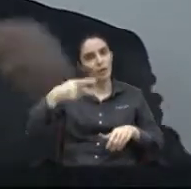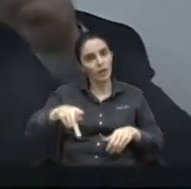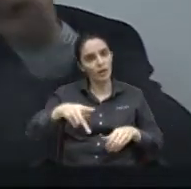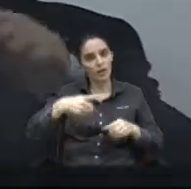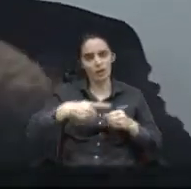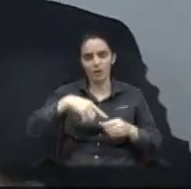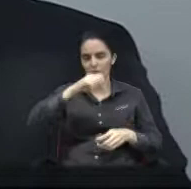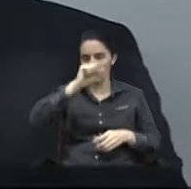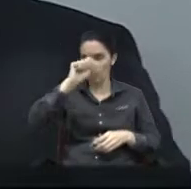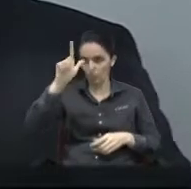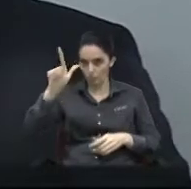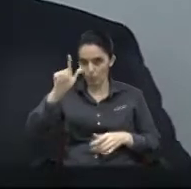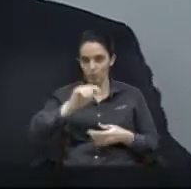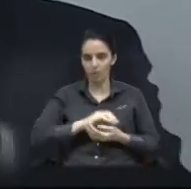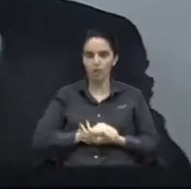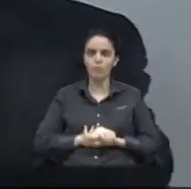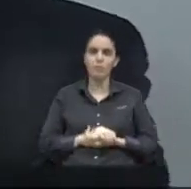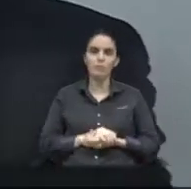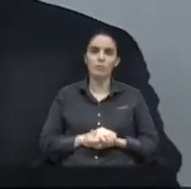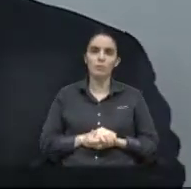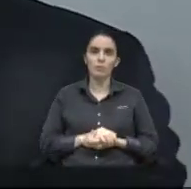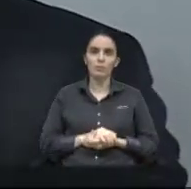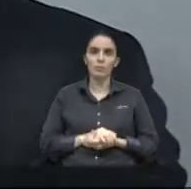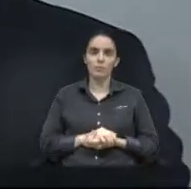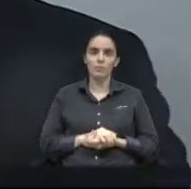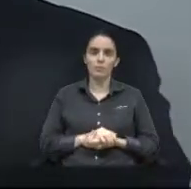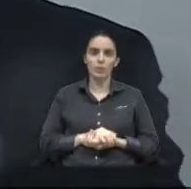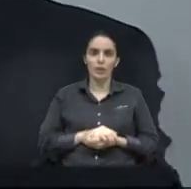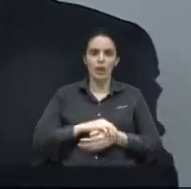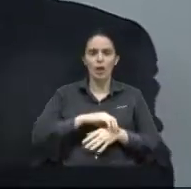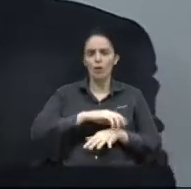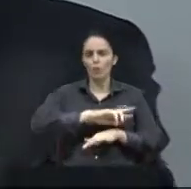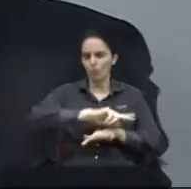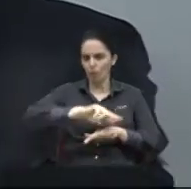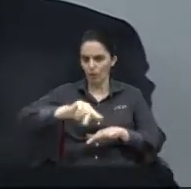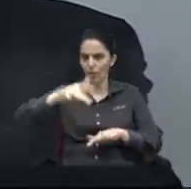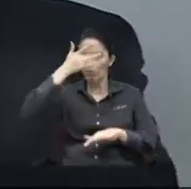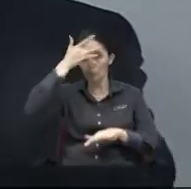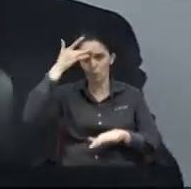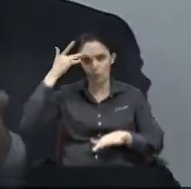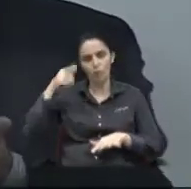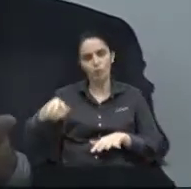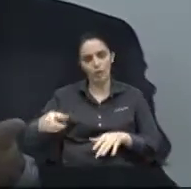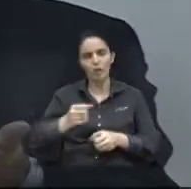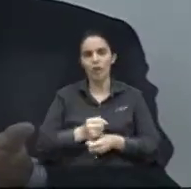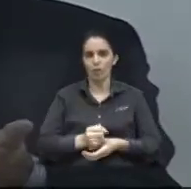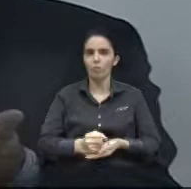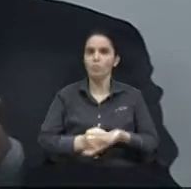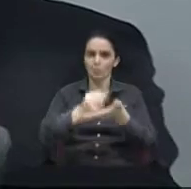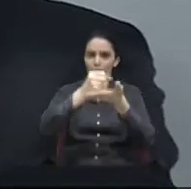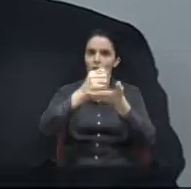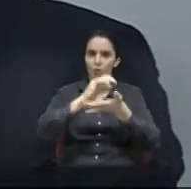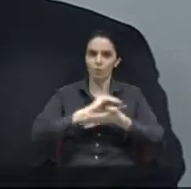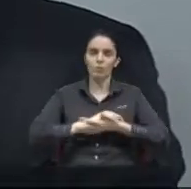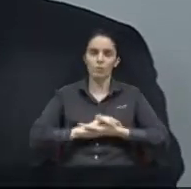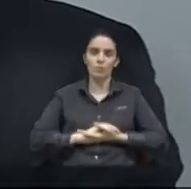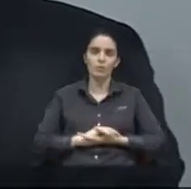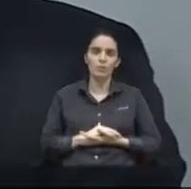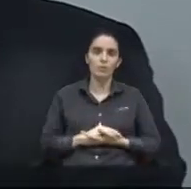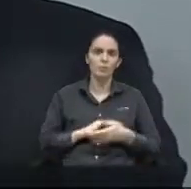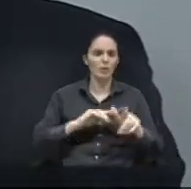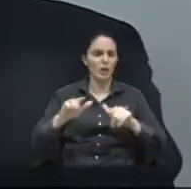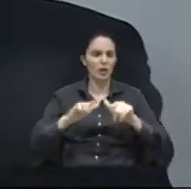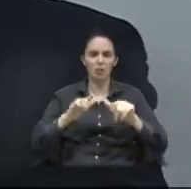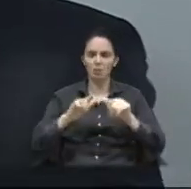atender todos os limeirenses, e salvou muitas vidas. E é uma pessoa humilde, tem feito um trabalho extraordinário em todos